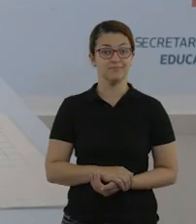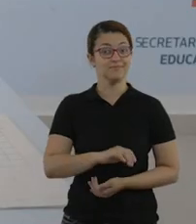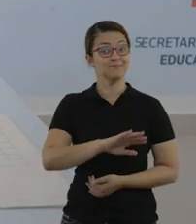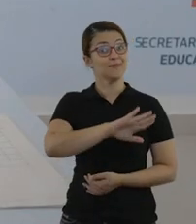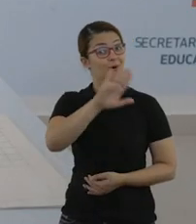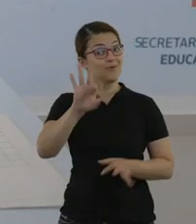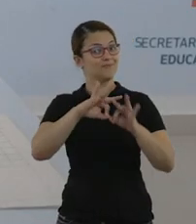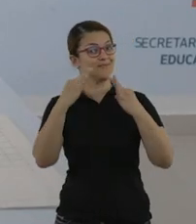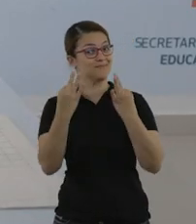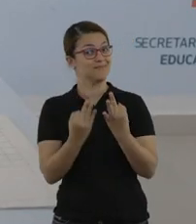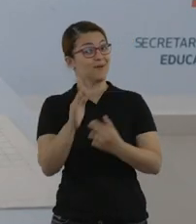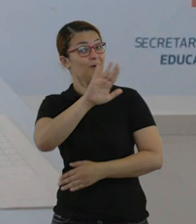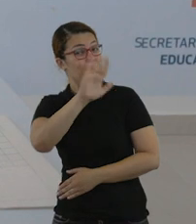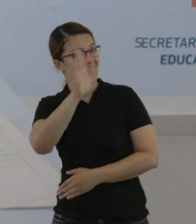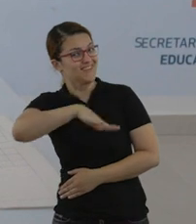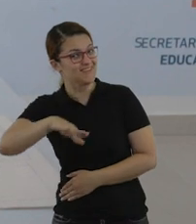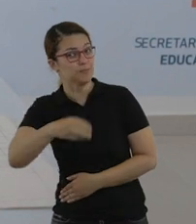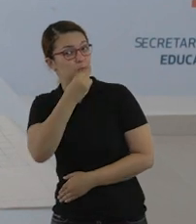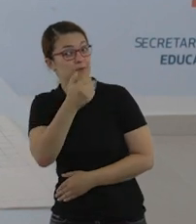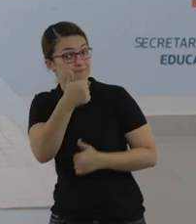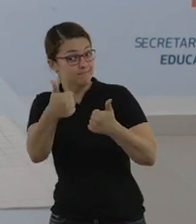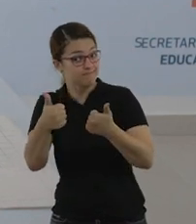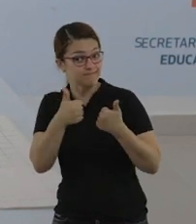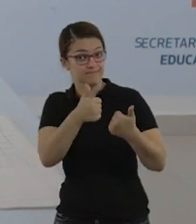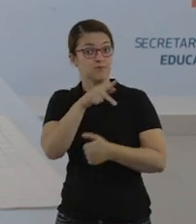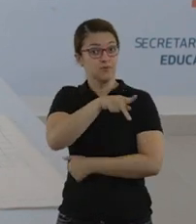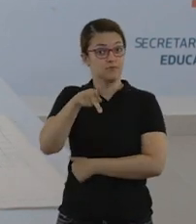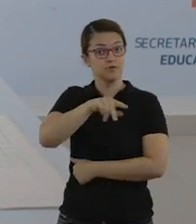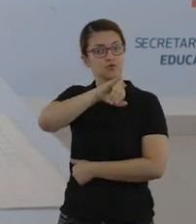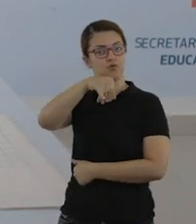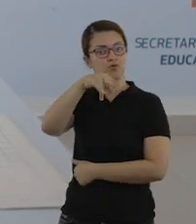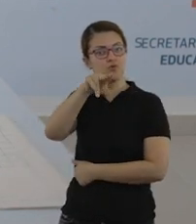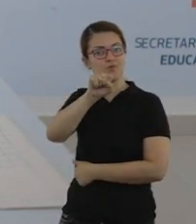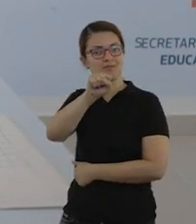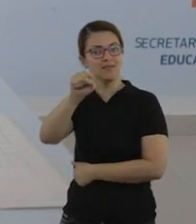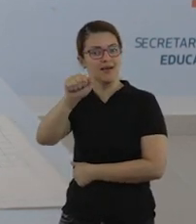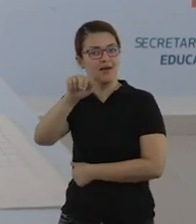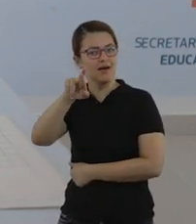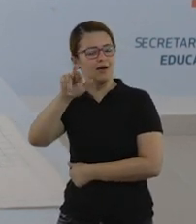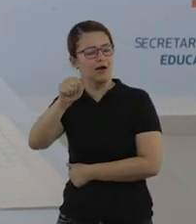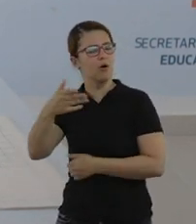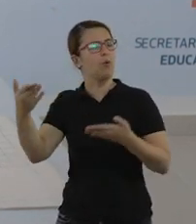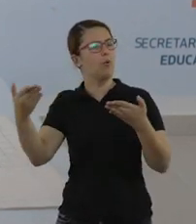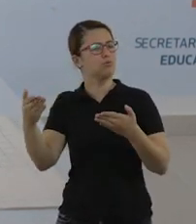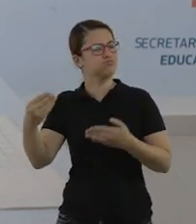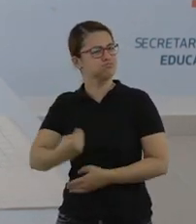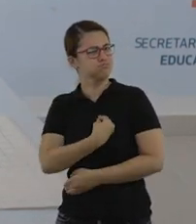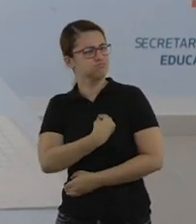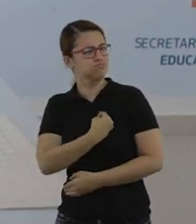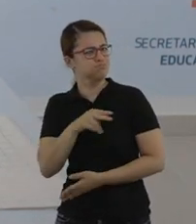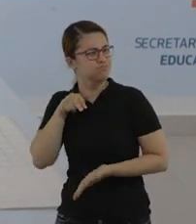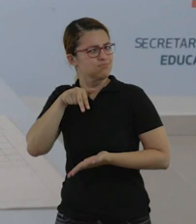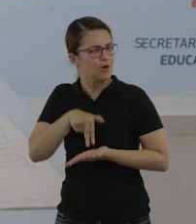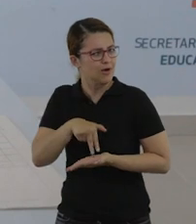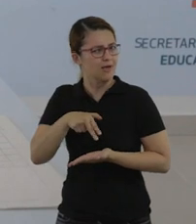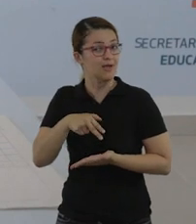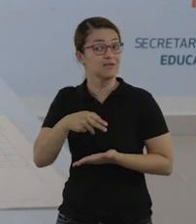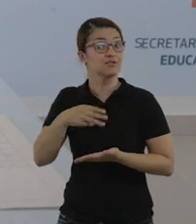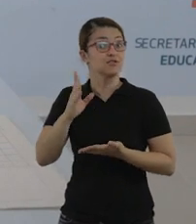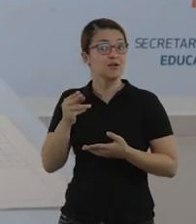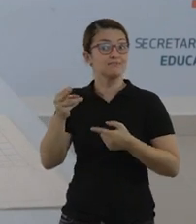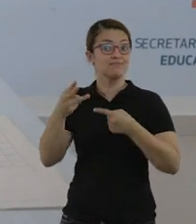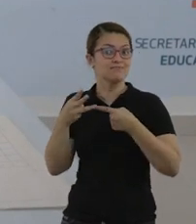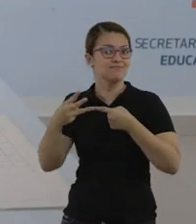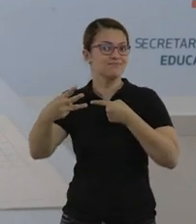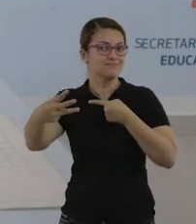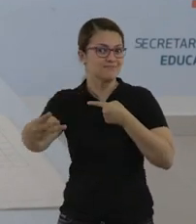Oi família, oi criançada, tudo bem? Eu sou a professora Jussara e eu vim aqui hoje falar da terceira semana da